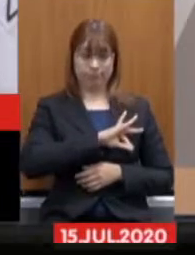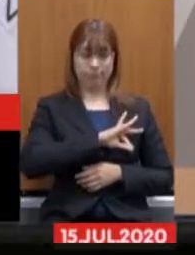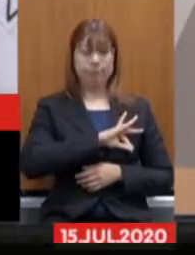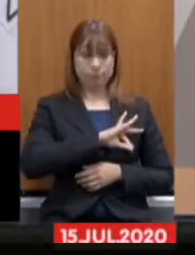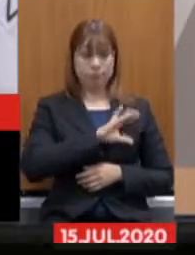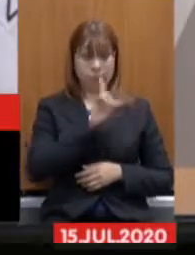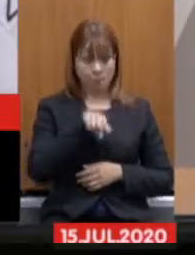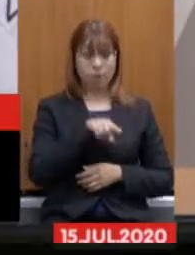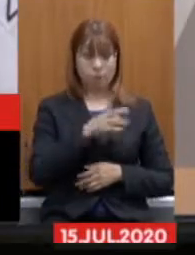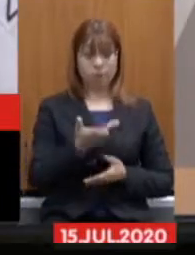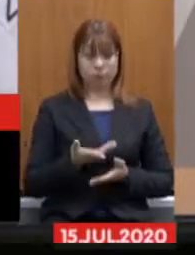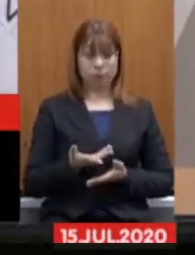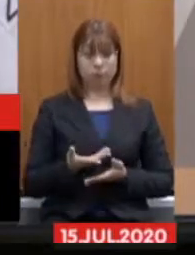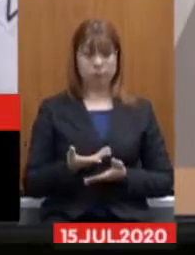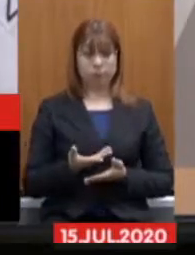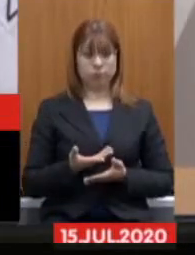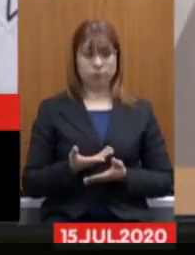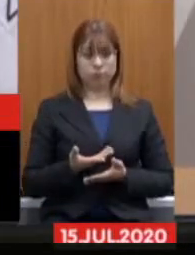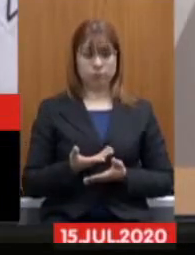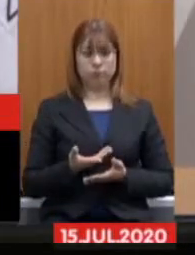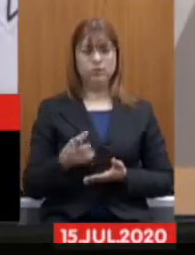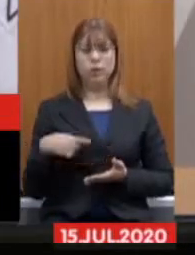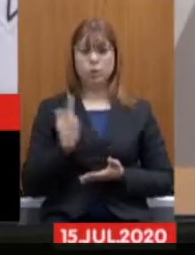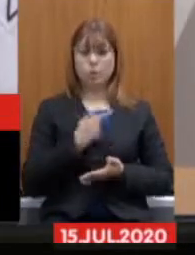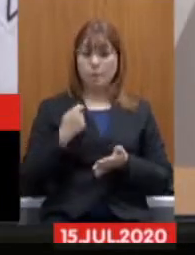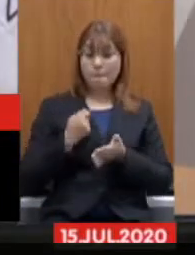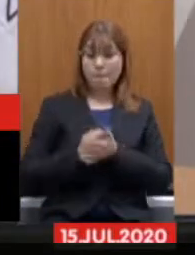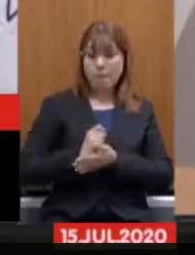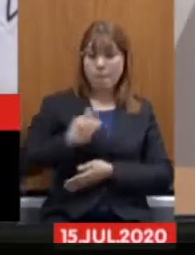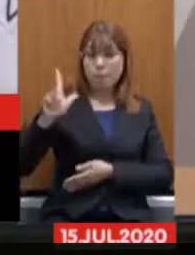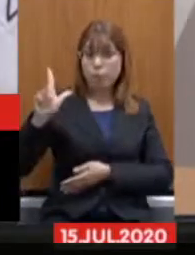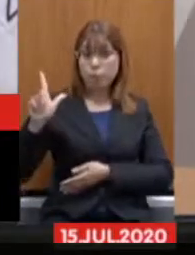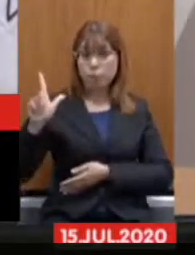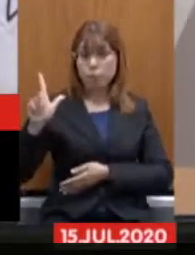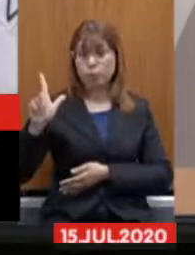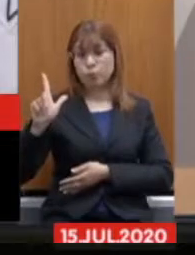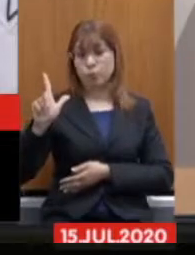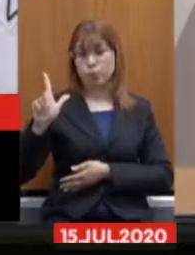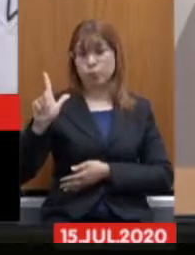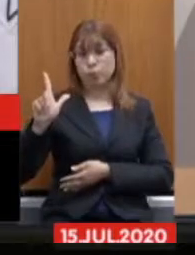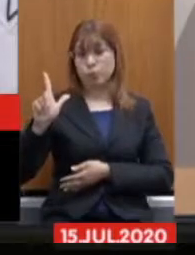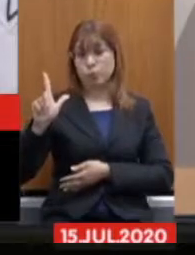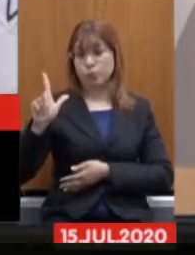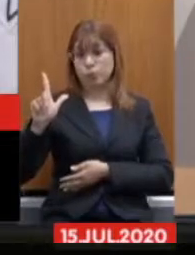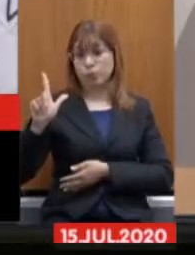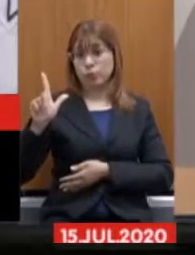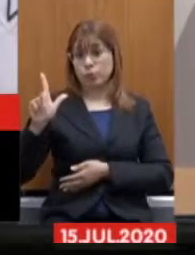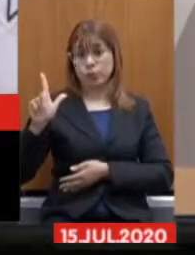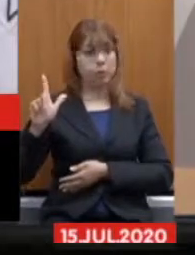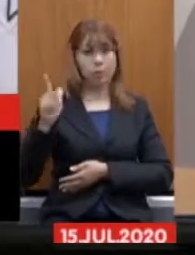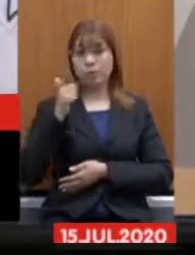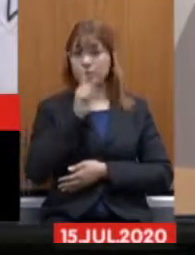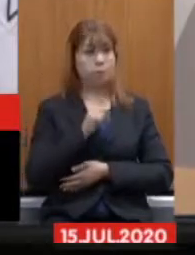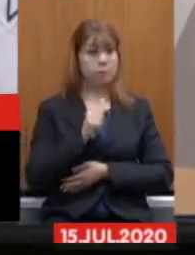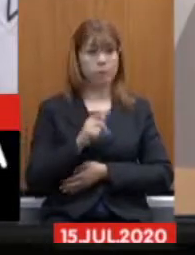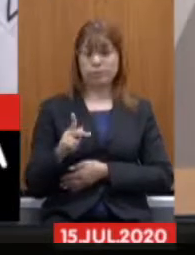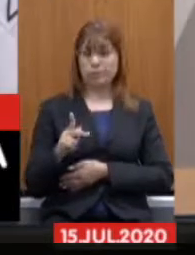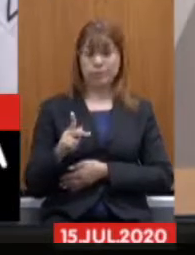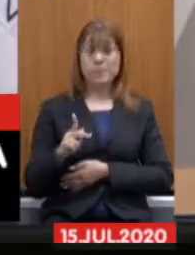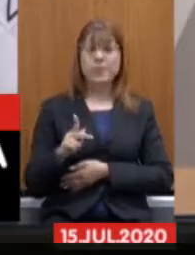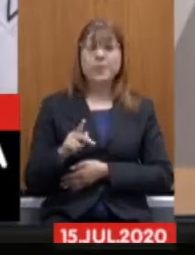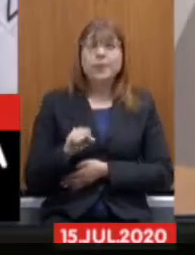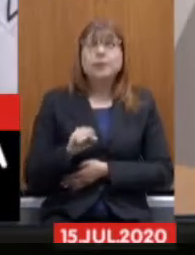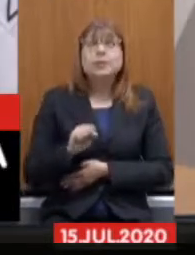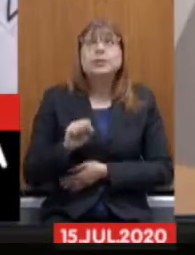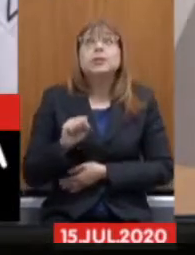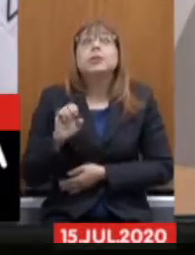e é isso nós vamos contribuir mais ah e não vamos nos aposentar e quando